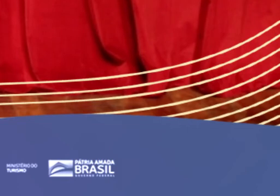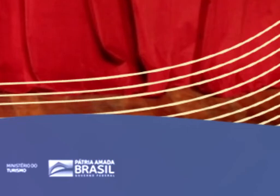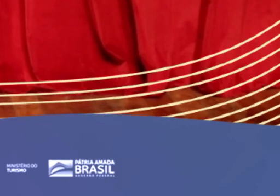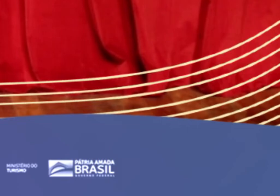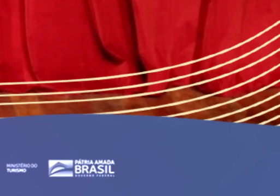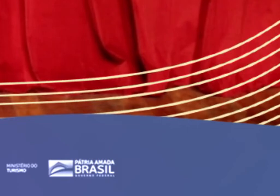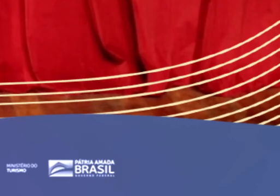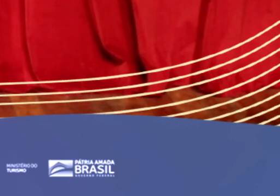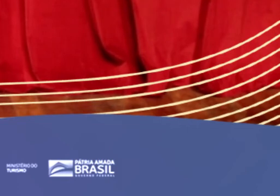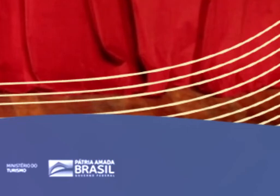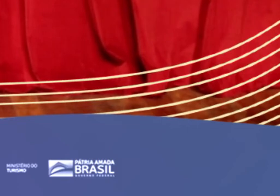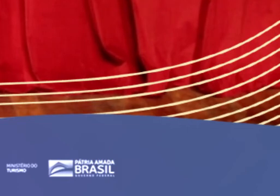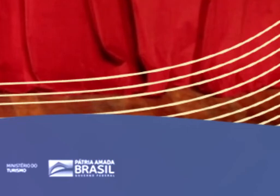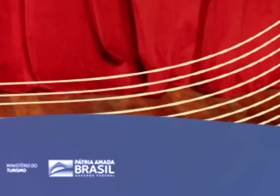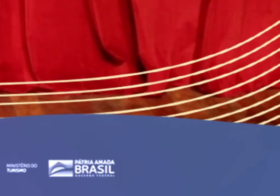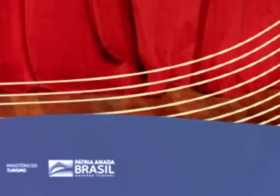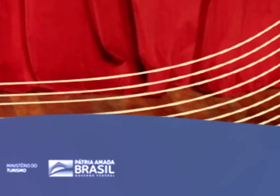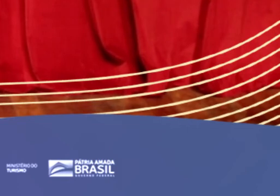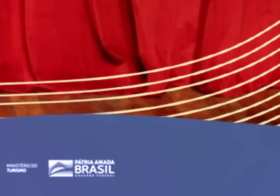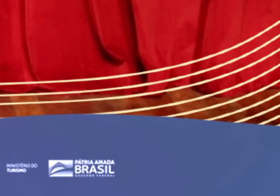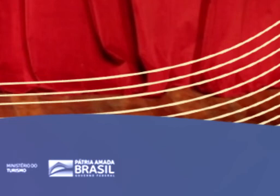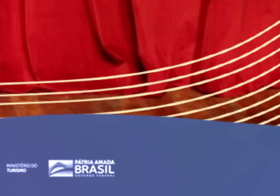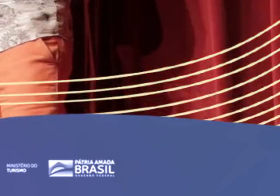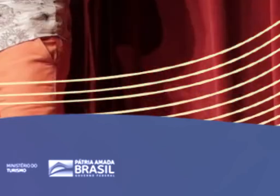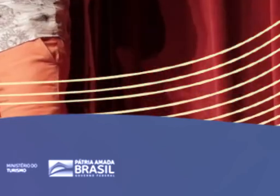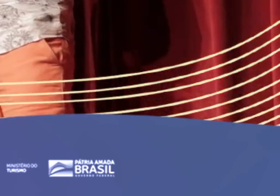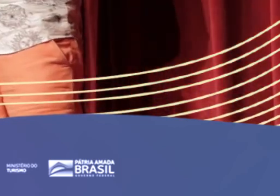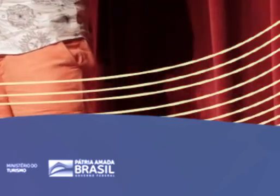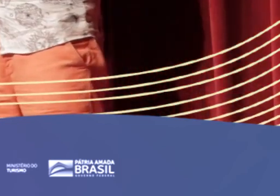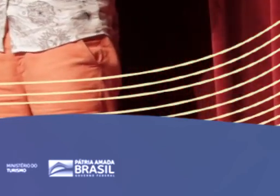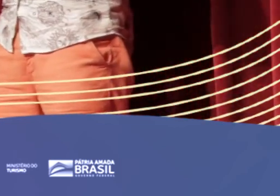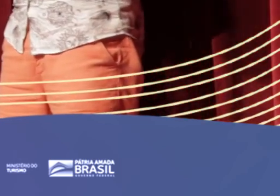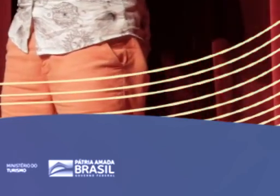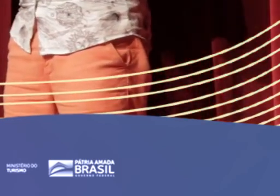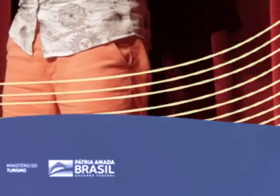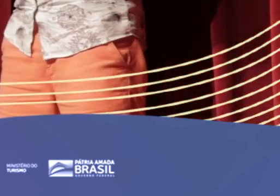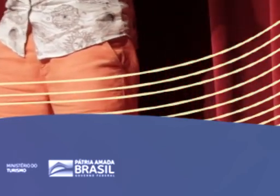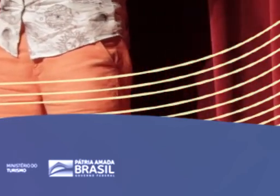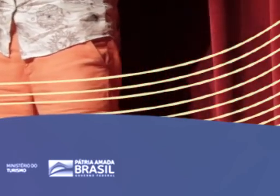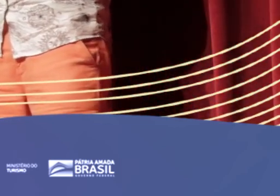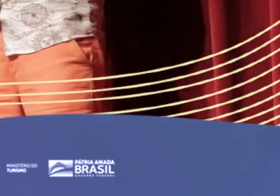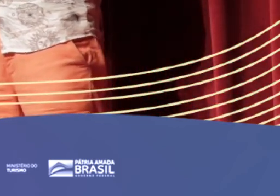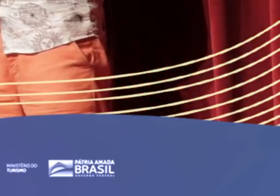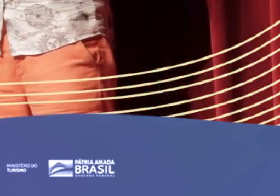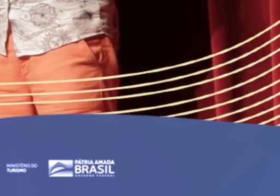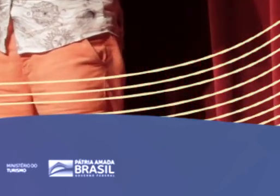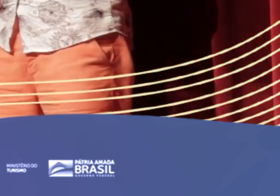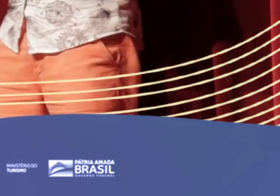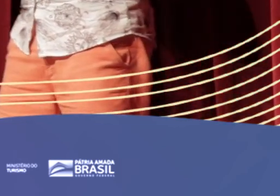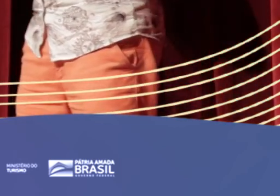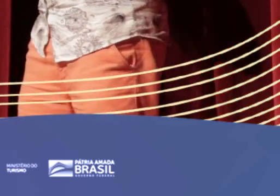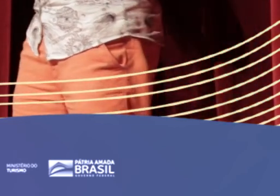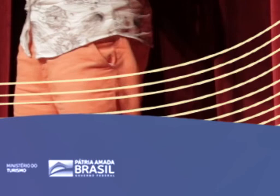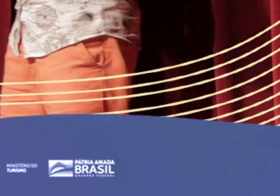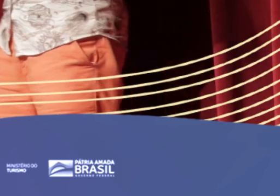TDG Produções, Longitude, Soplá Produção e Assessoria, Zeca Sorvetes, Fino Nordeste e CAF